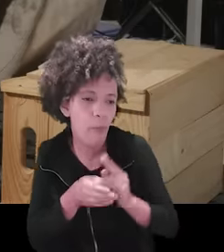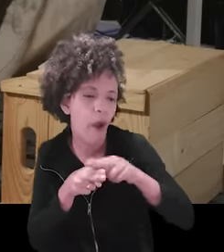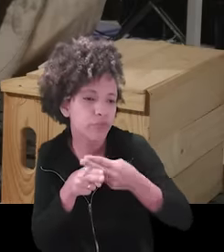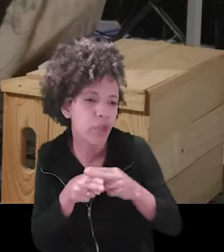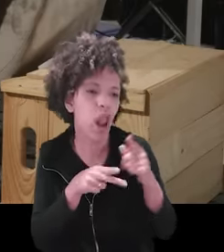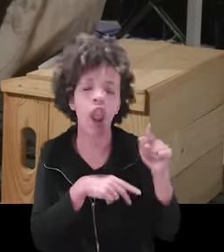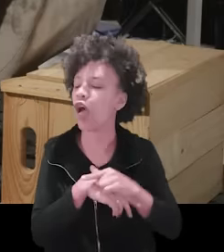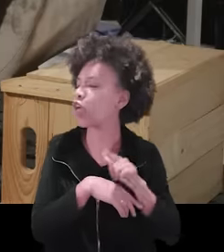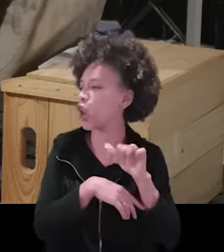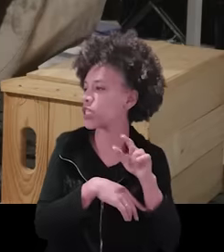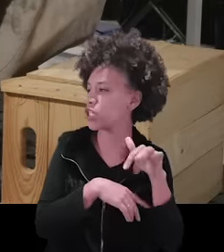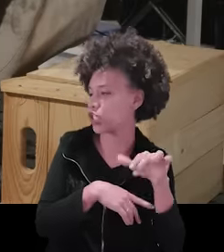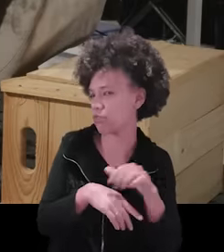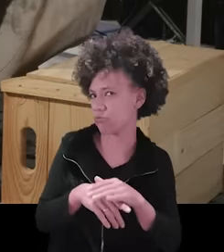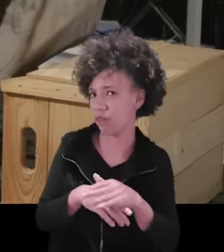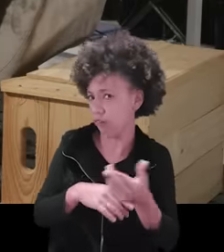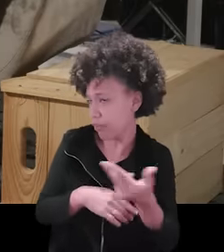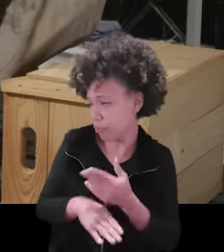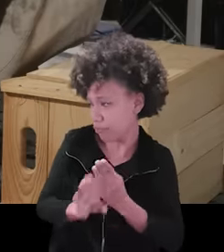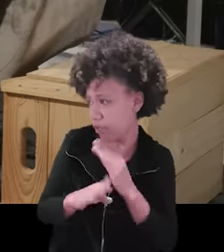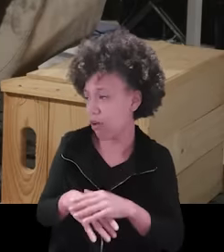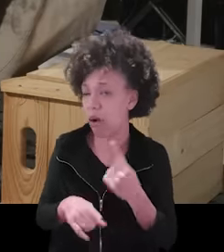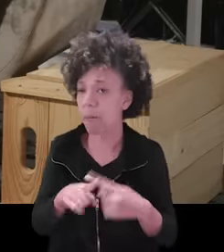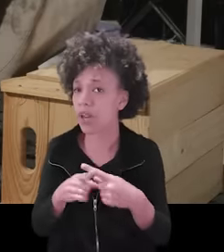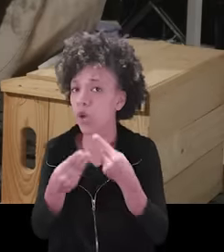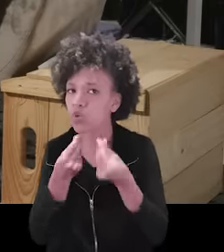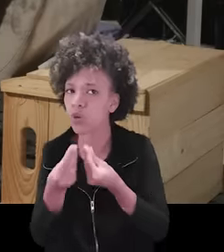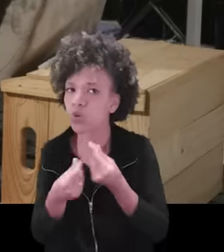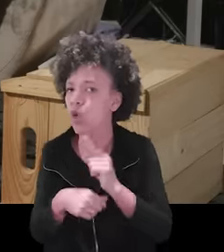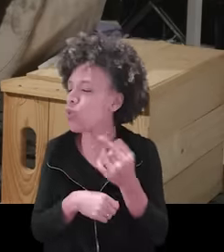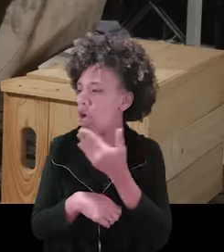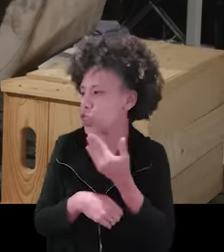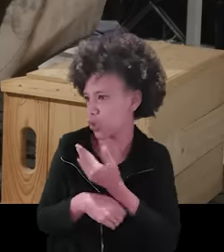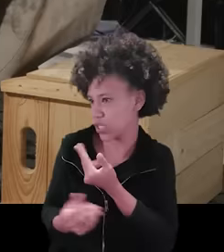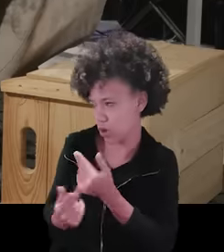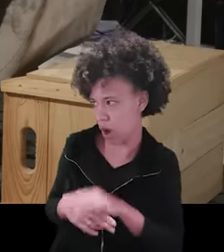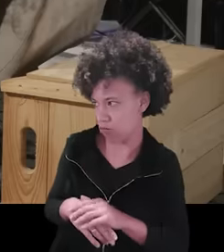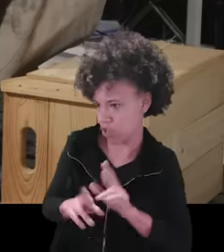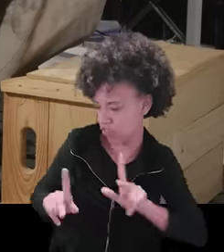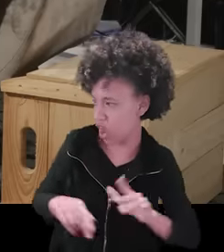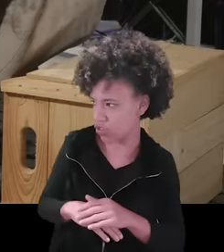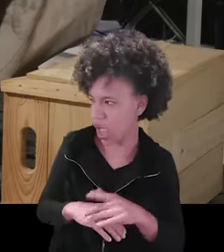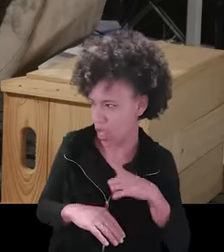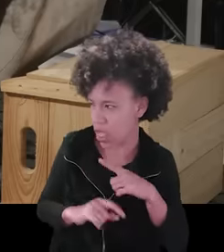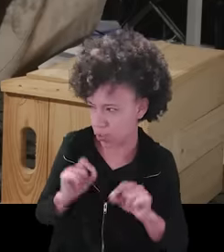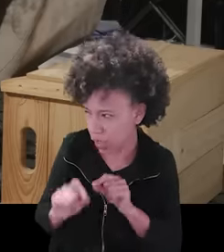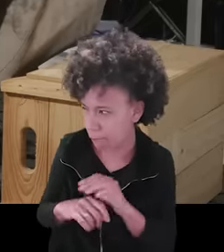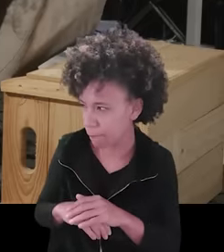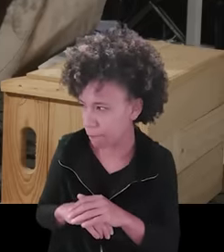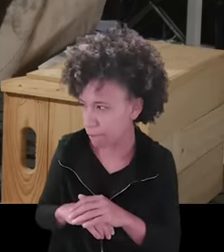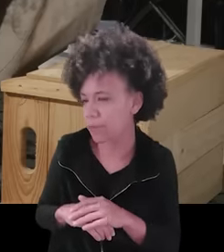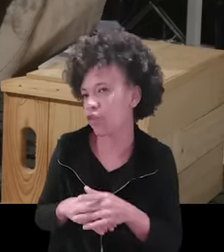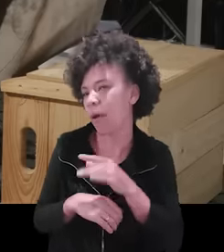em losango com purgador idioma e a resposta pelo que eu acho é porque tipo o paladar neles não é tão doce quanto o nosso tem um pouco disso assim você